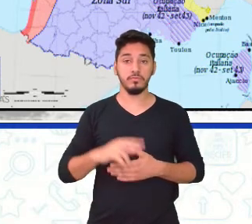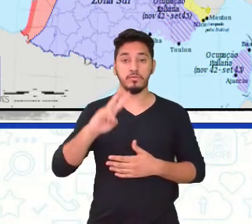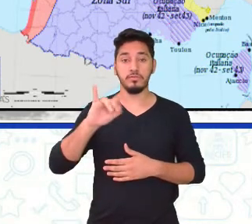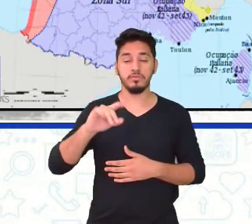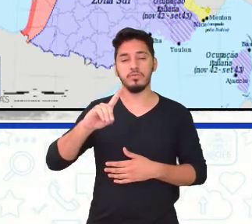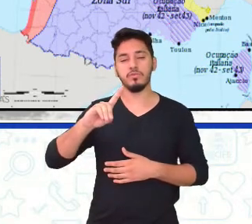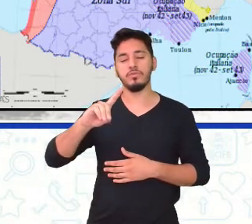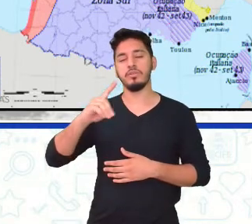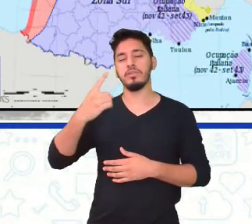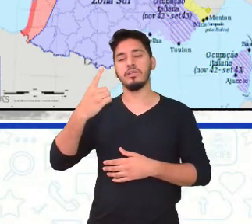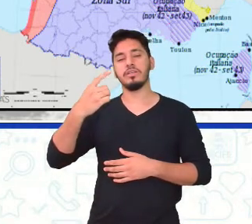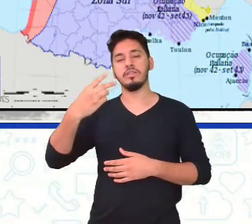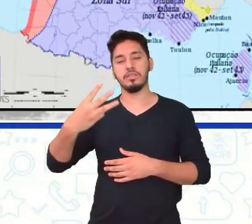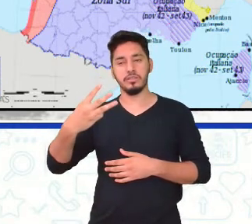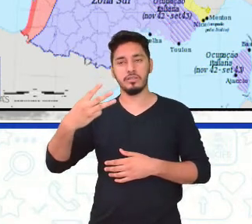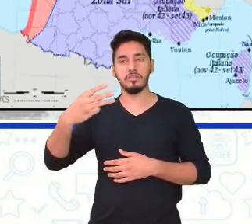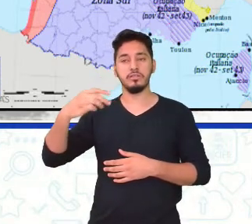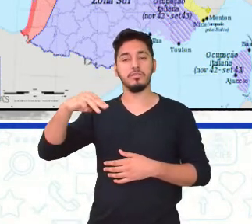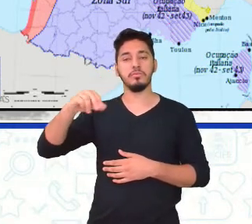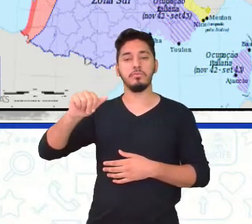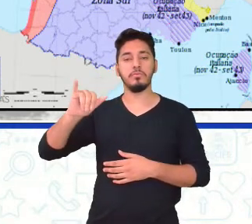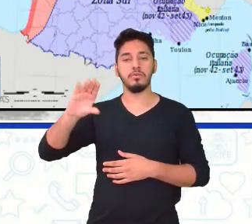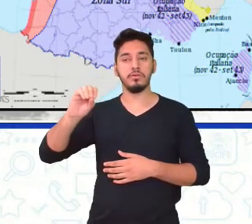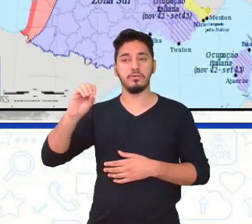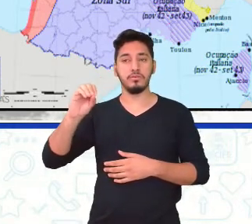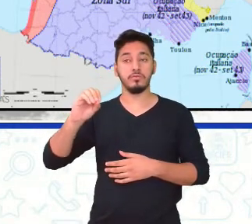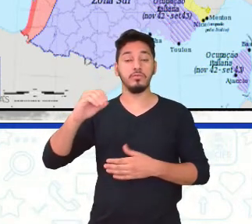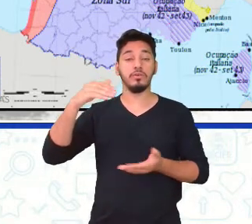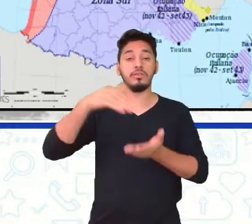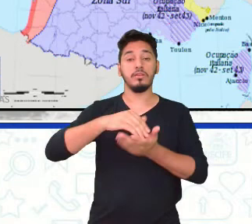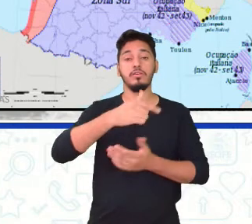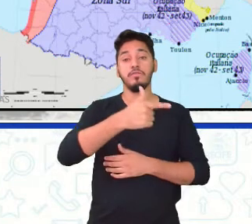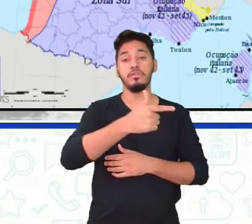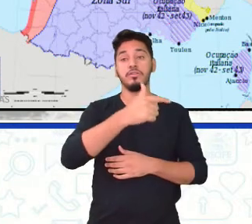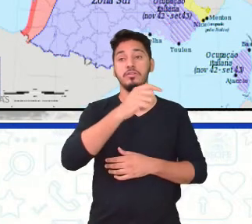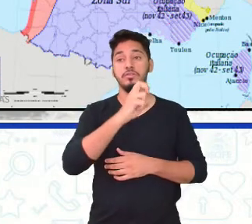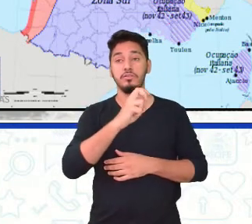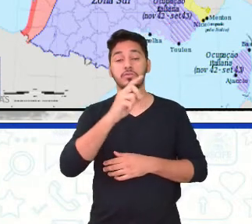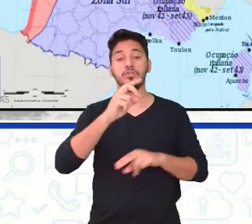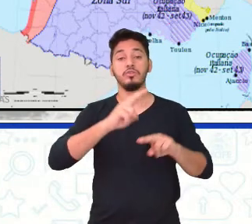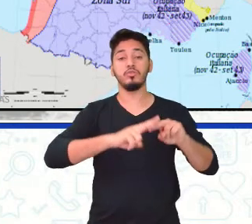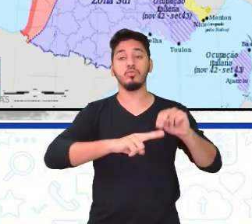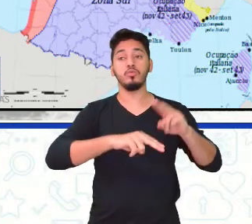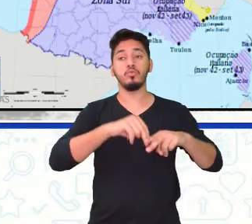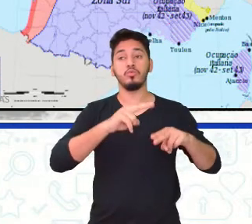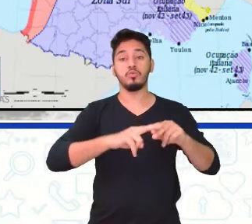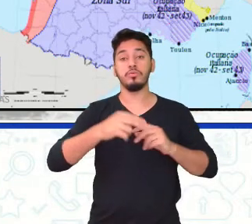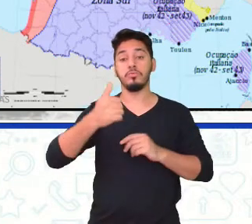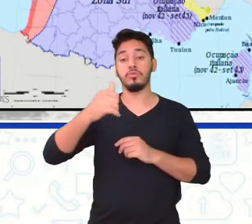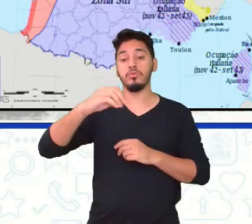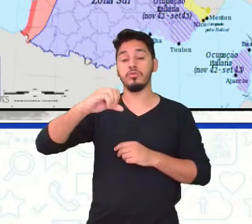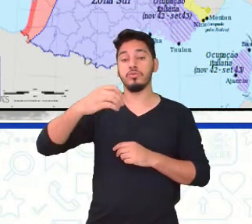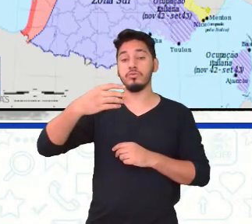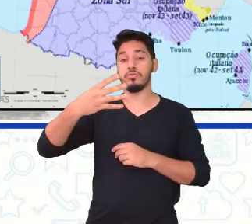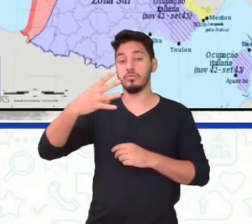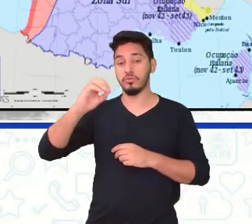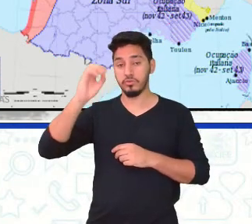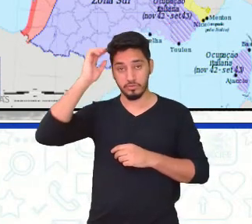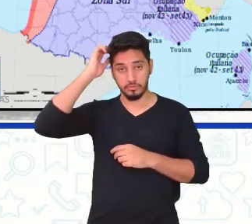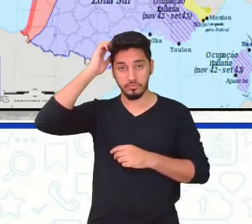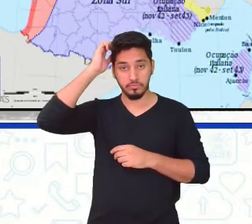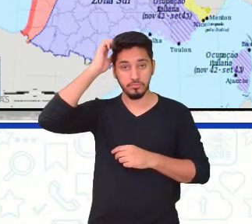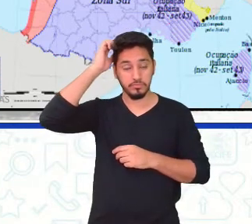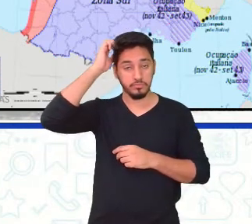ó, entre 13 de maio a 25 de junho de 1940, e o que a gente observa é que,